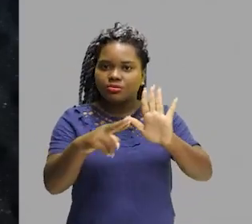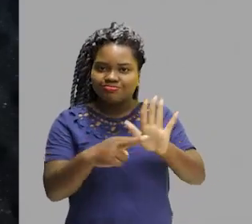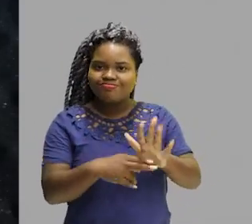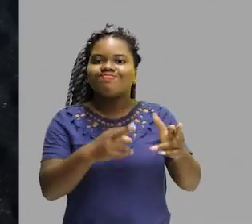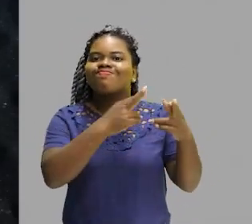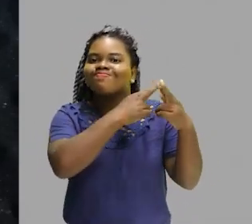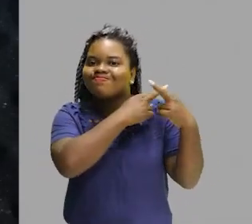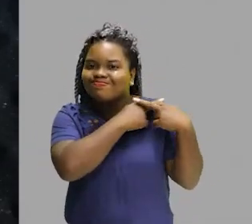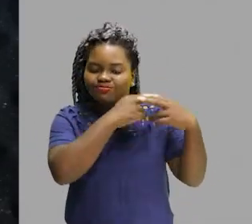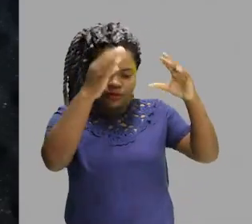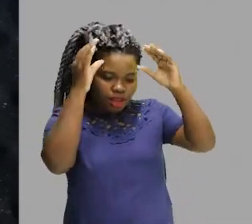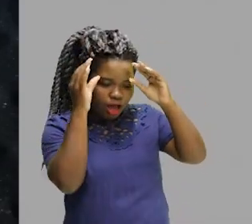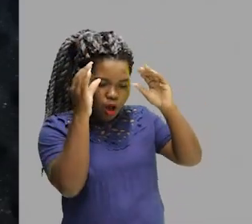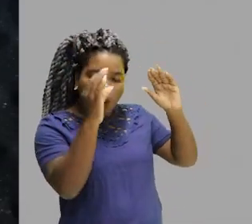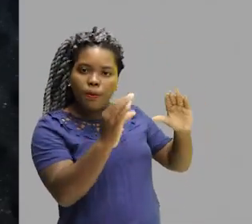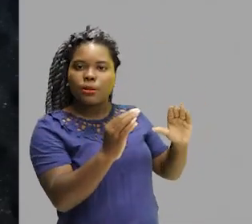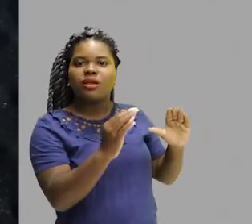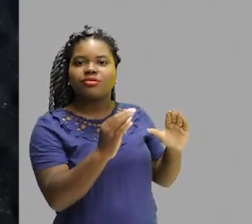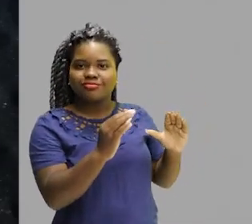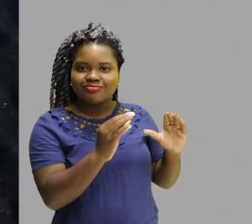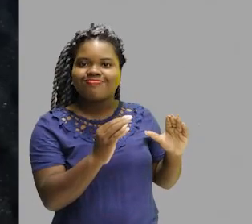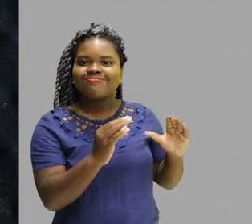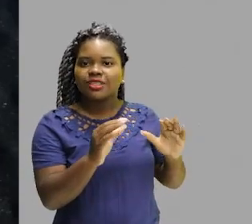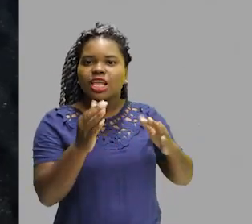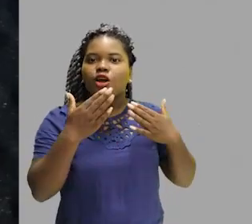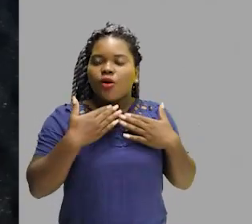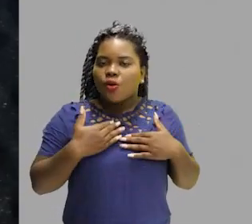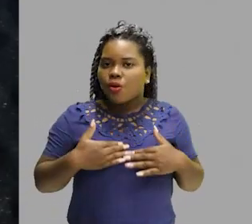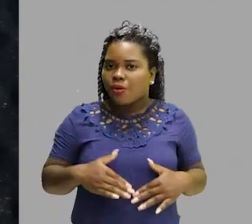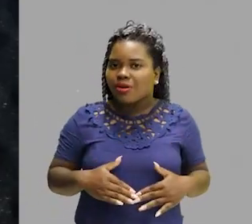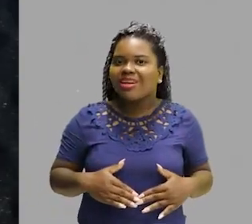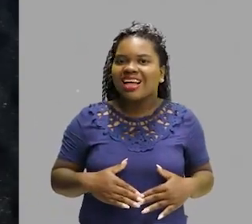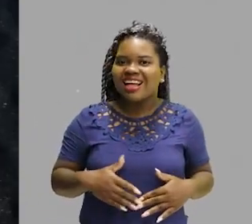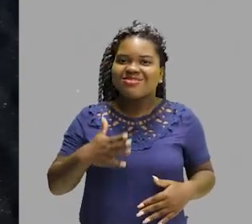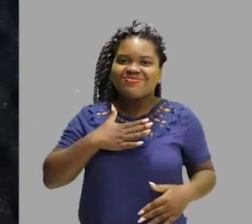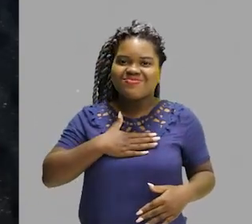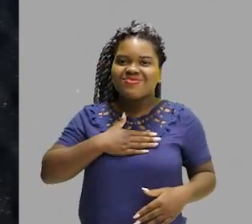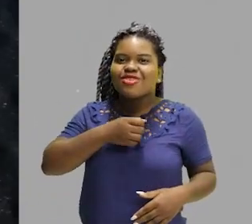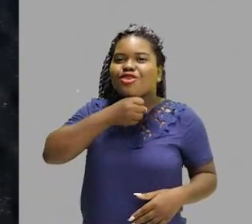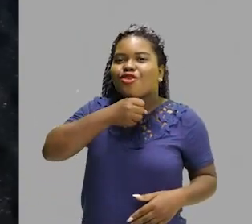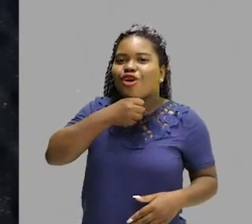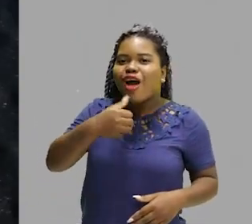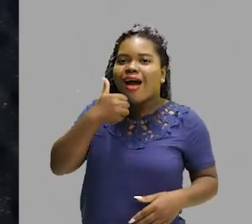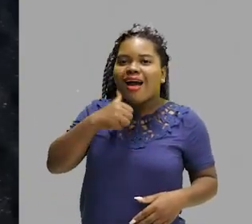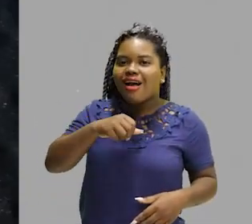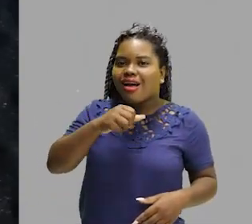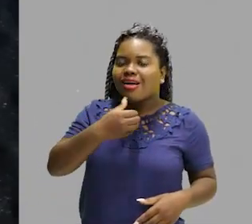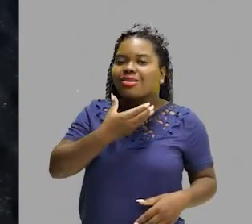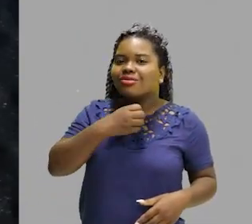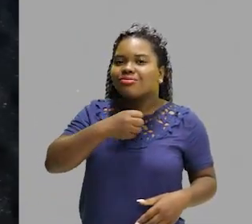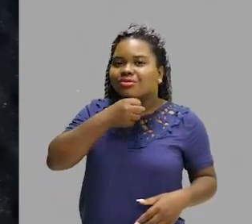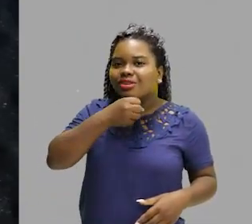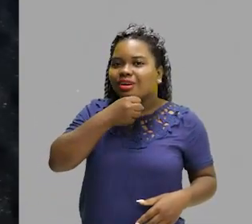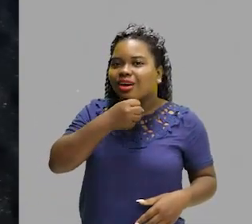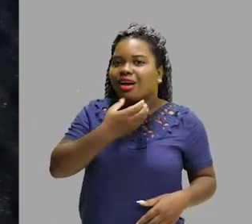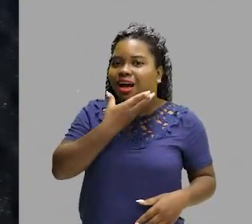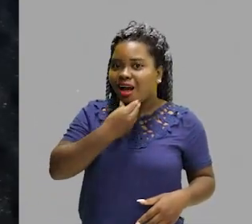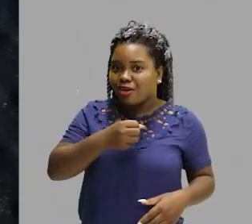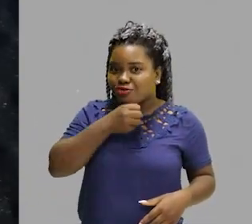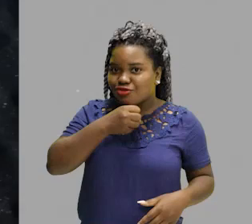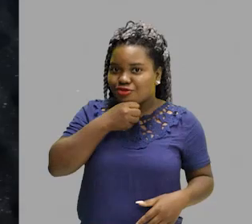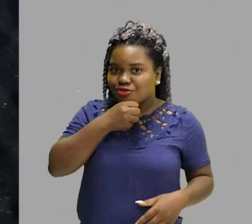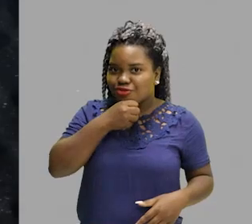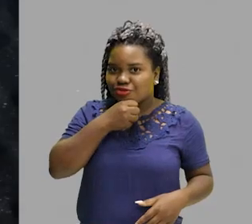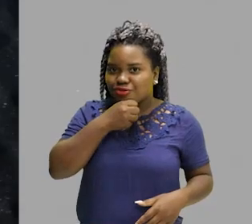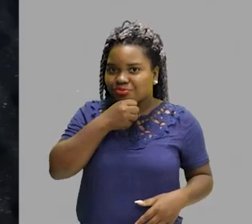ler mais com calma, né? Meu avô, quando pedia para eu ler um texto para ele dizia assim, minha filha,